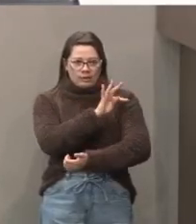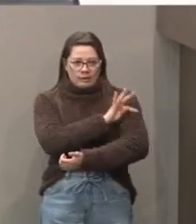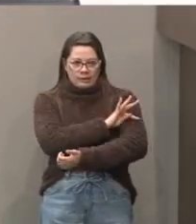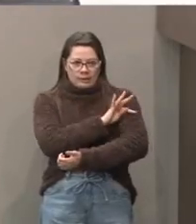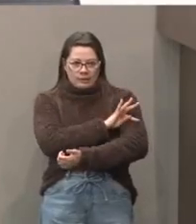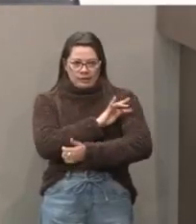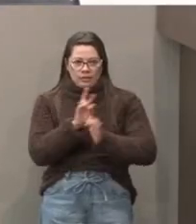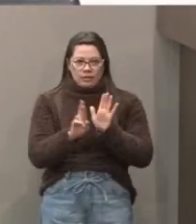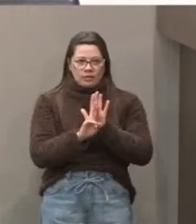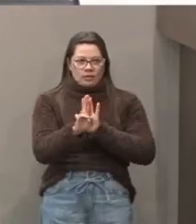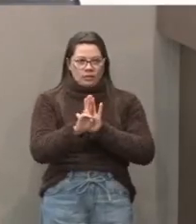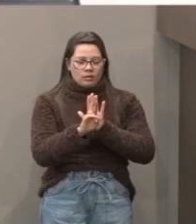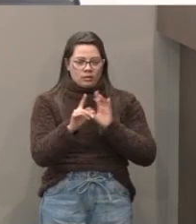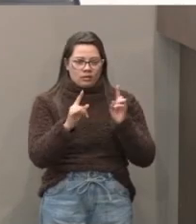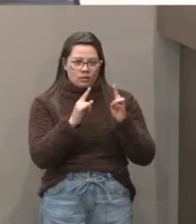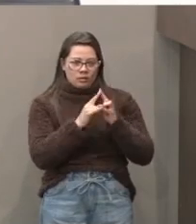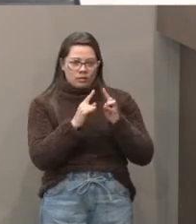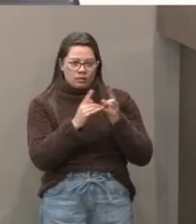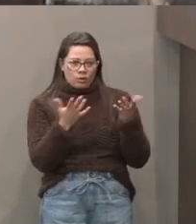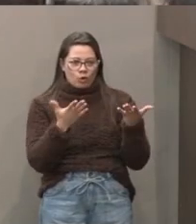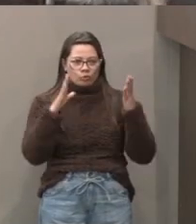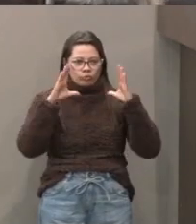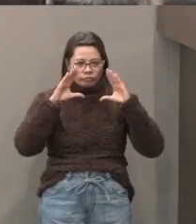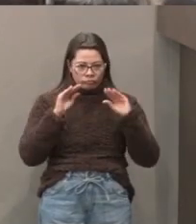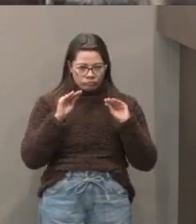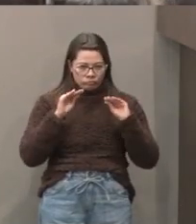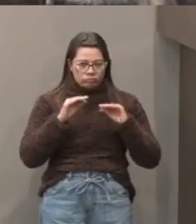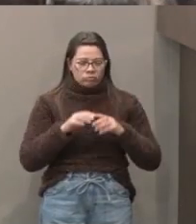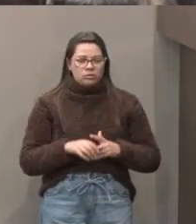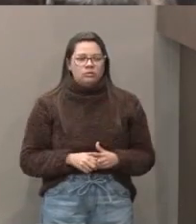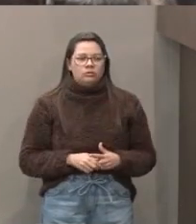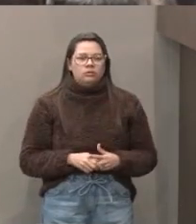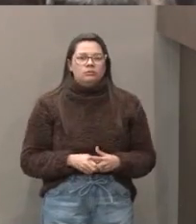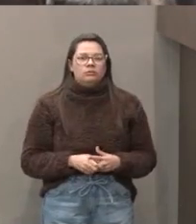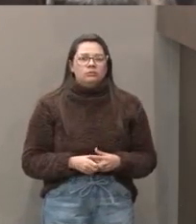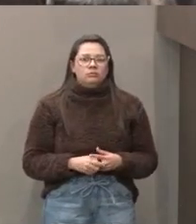representam a instituição hoje à noite.